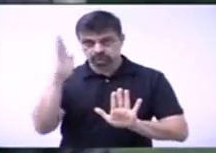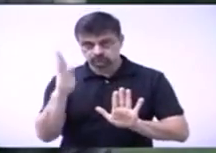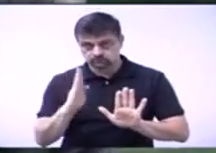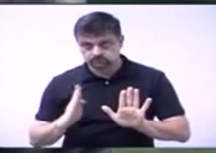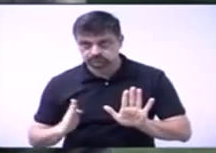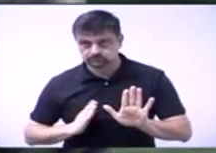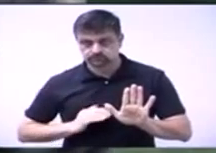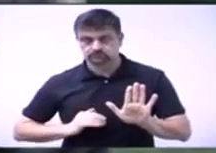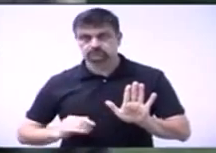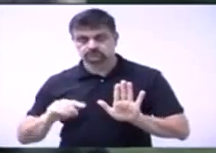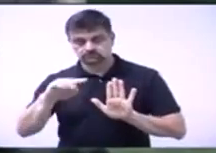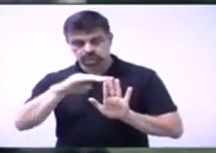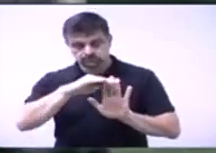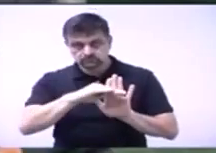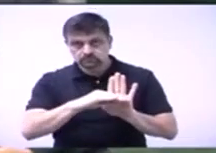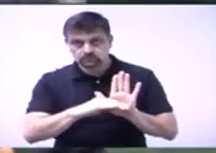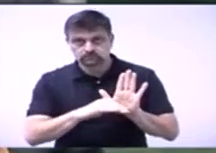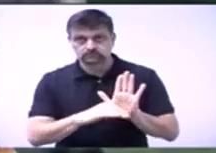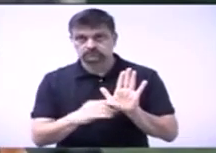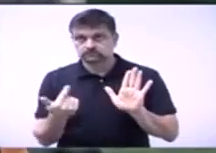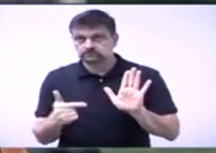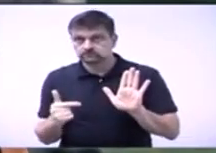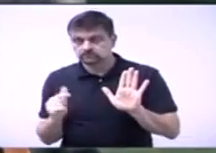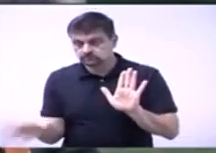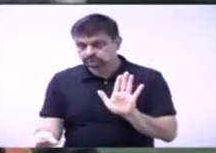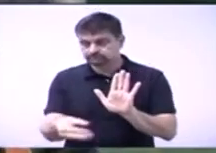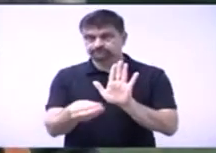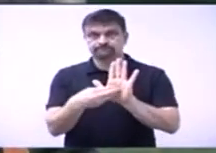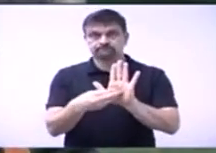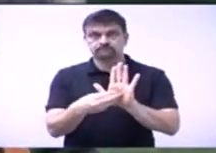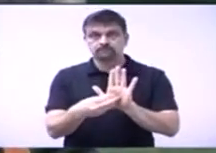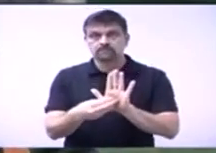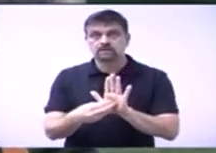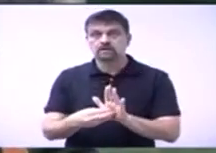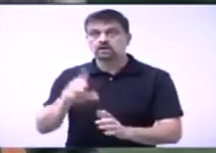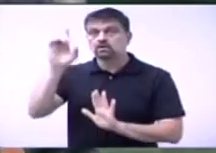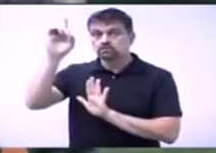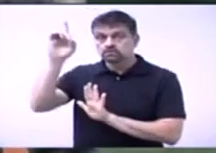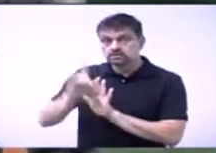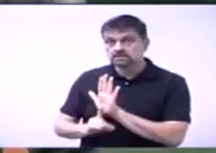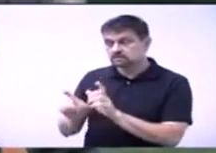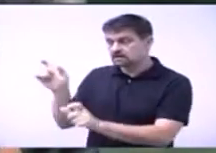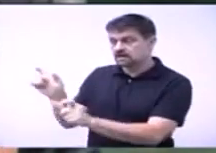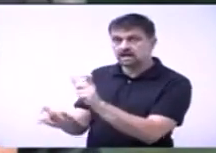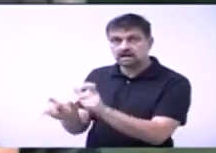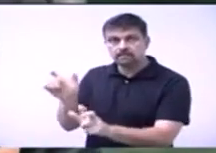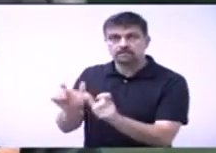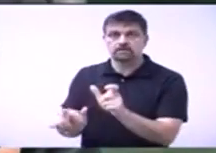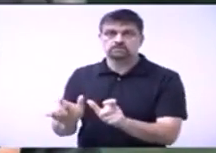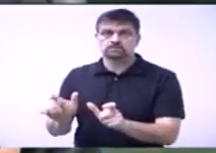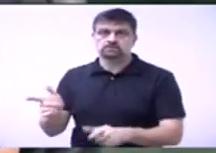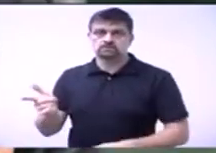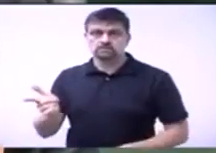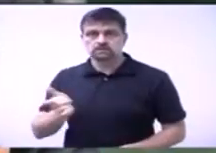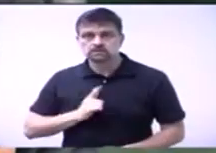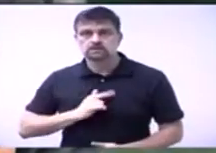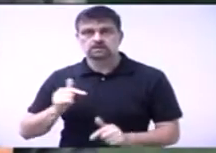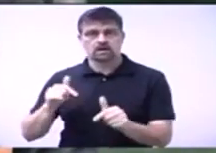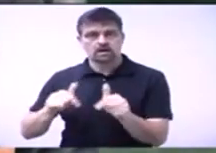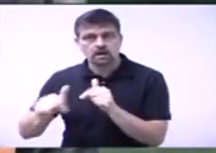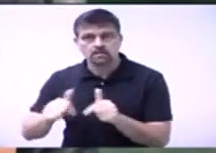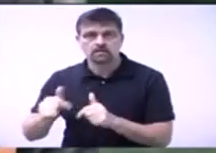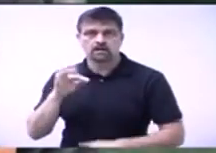nas letras da Constituição, é um direito das pessoas de terem um